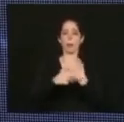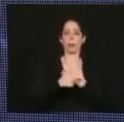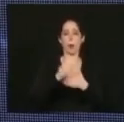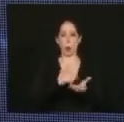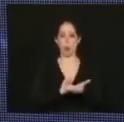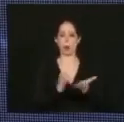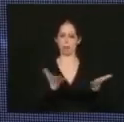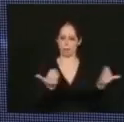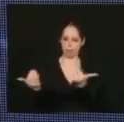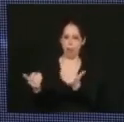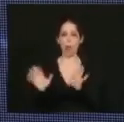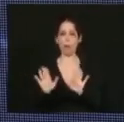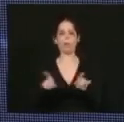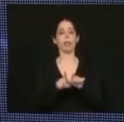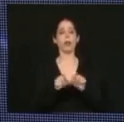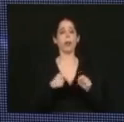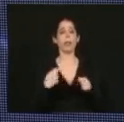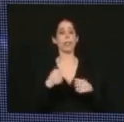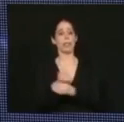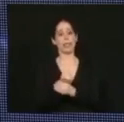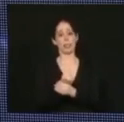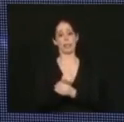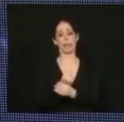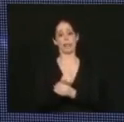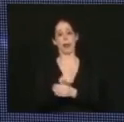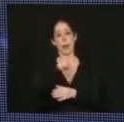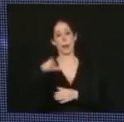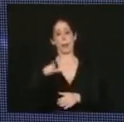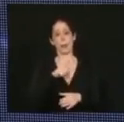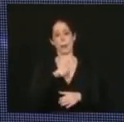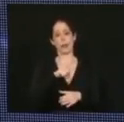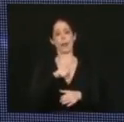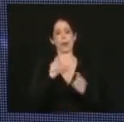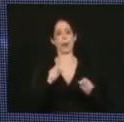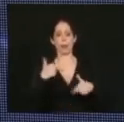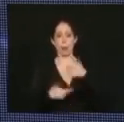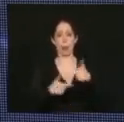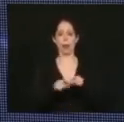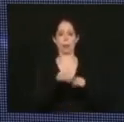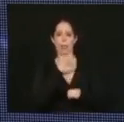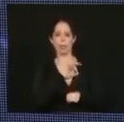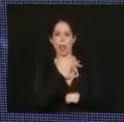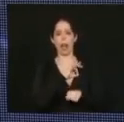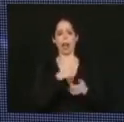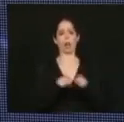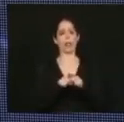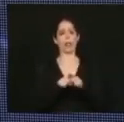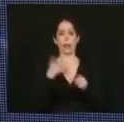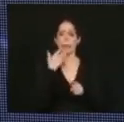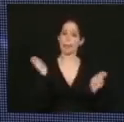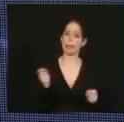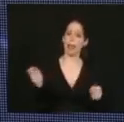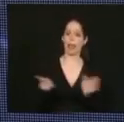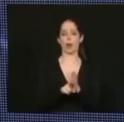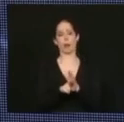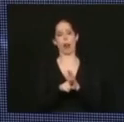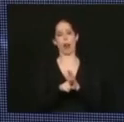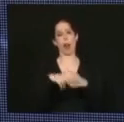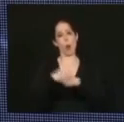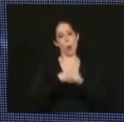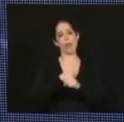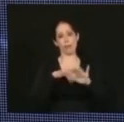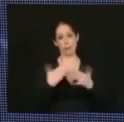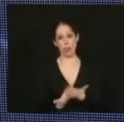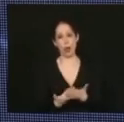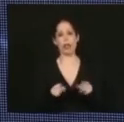precisamos garantir que o povo tenha trabalho tem a renda e que as nossas crianças tenham condições de recuperar o ano letivo e